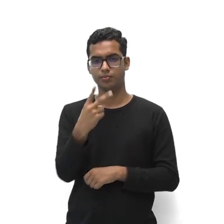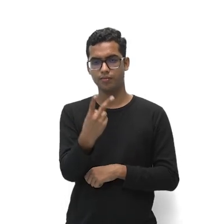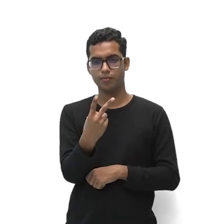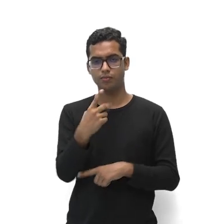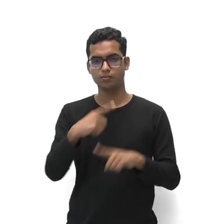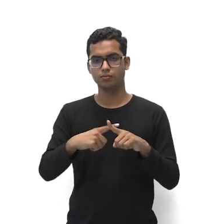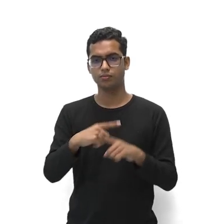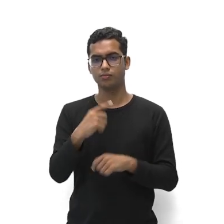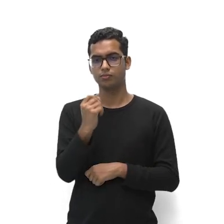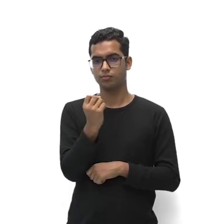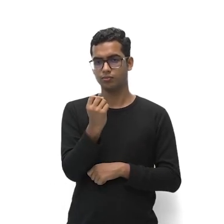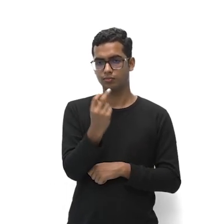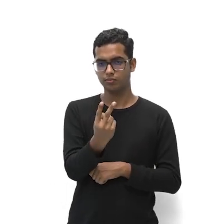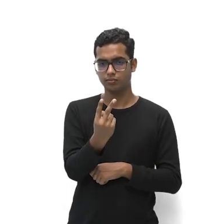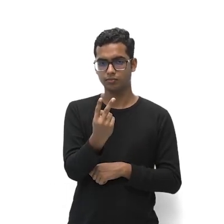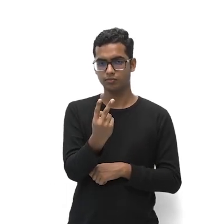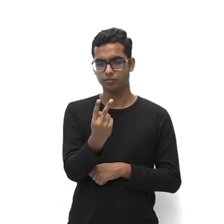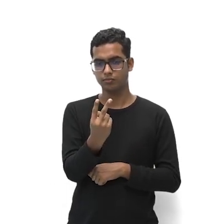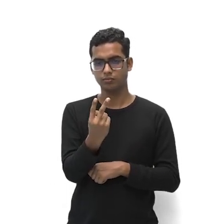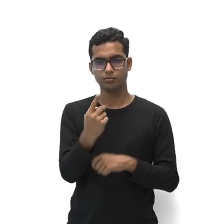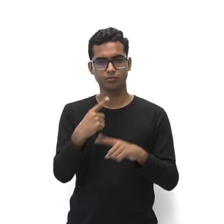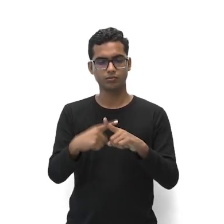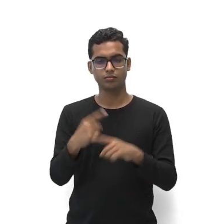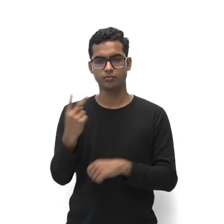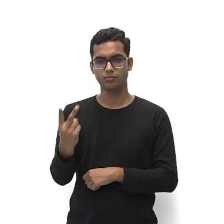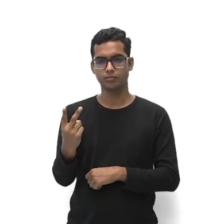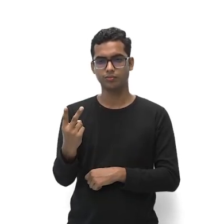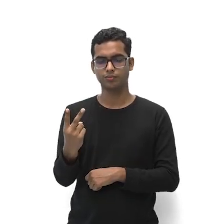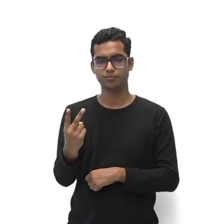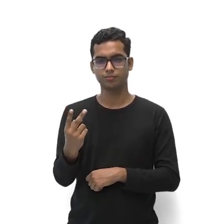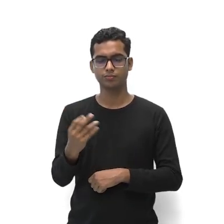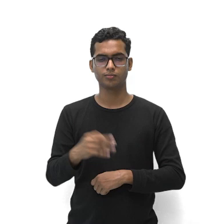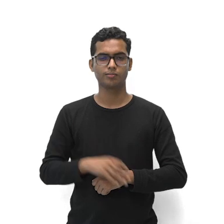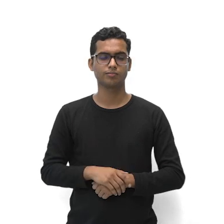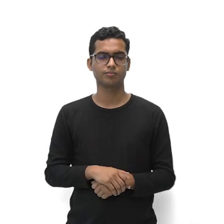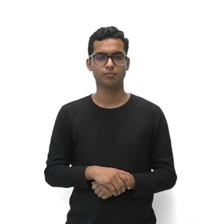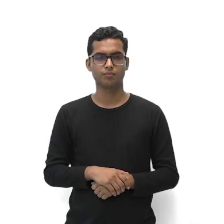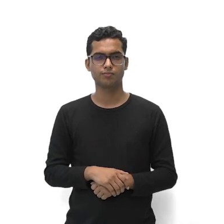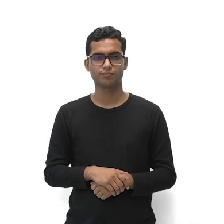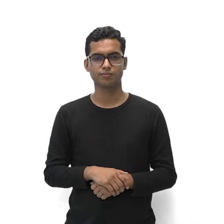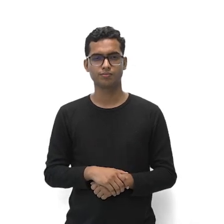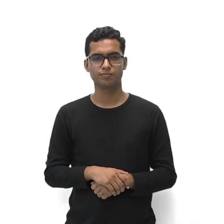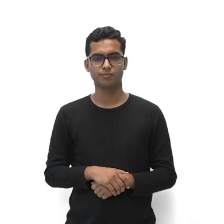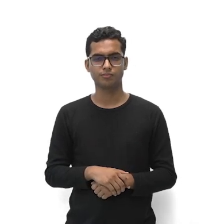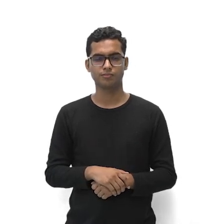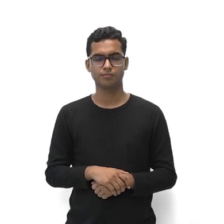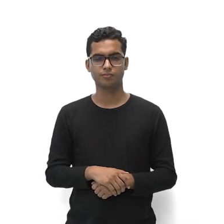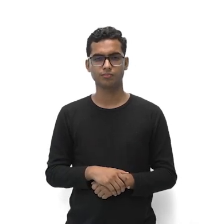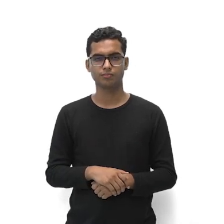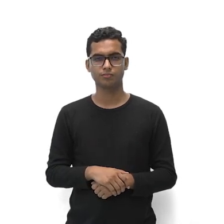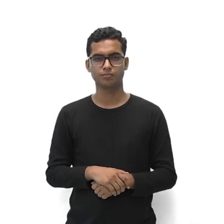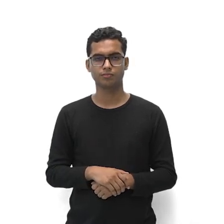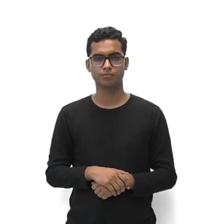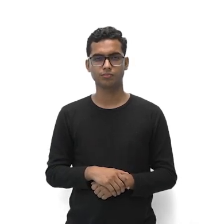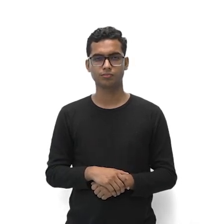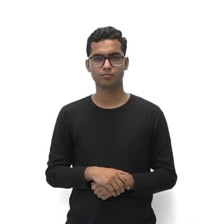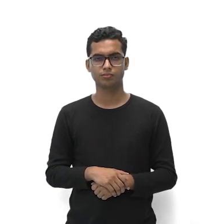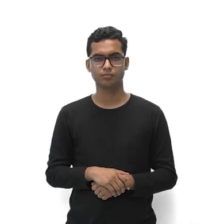que multiplica 2, que multiplica 2. Ou seja, estamos multiplicando o 2 por